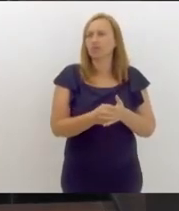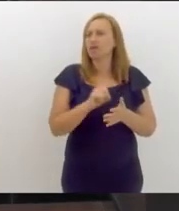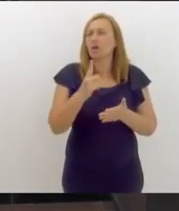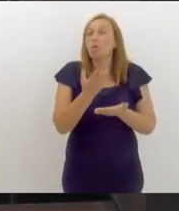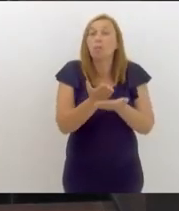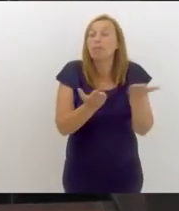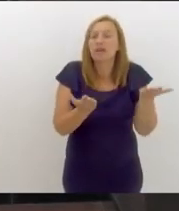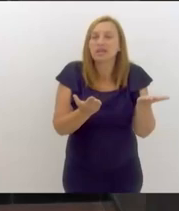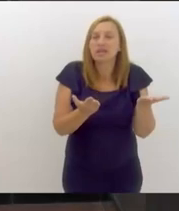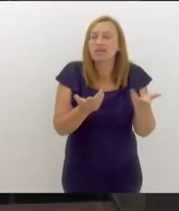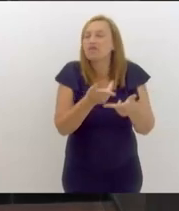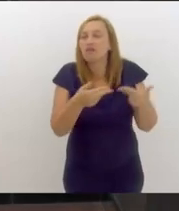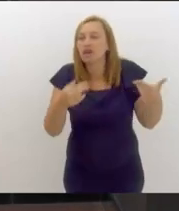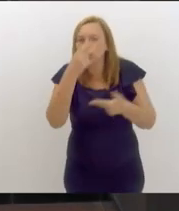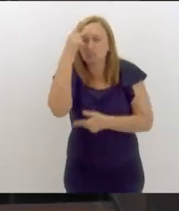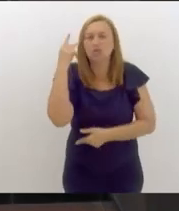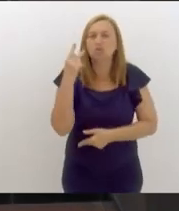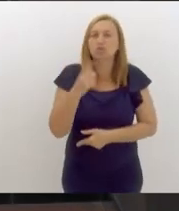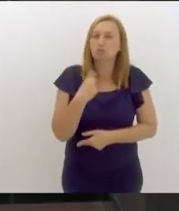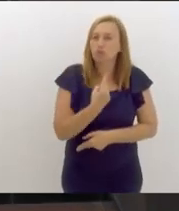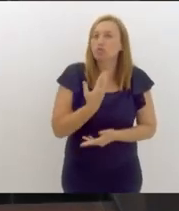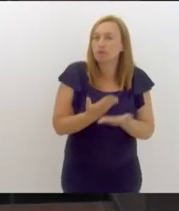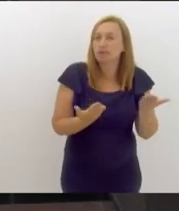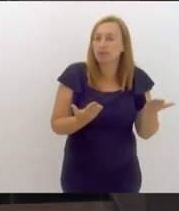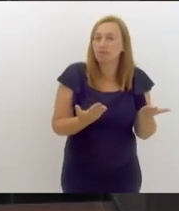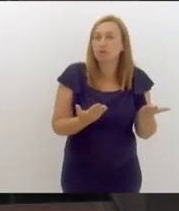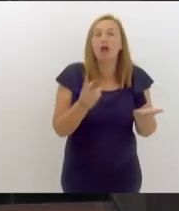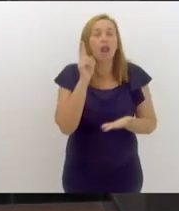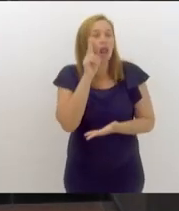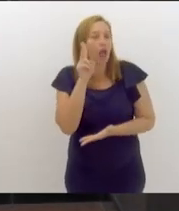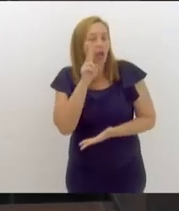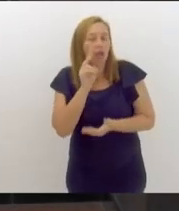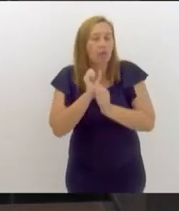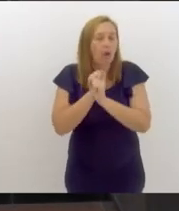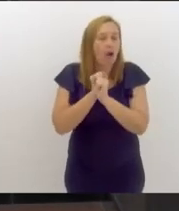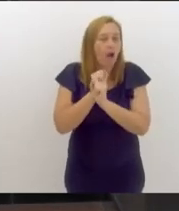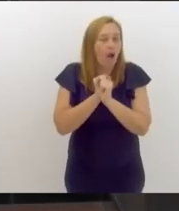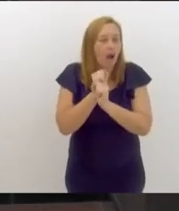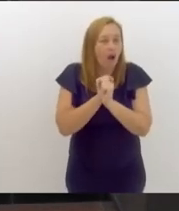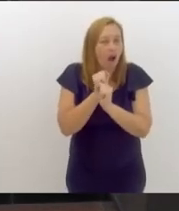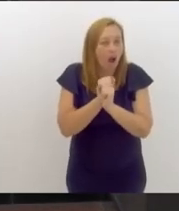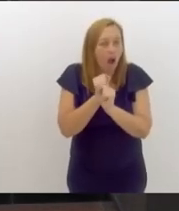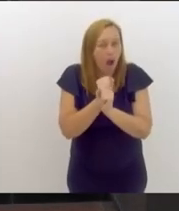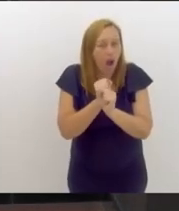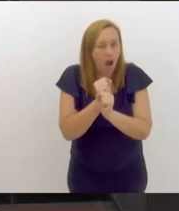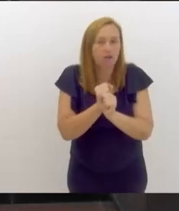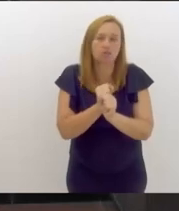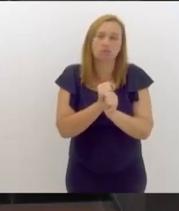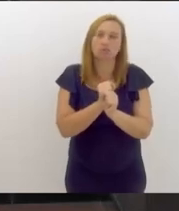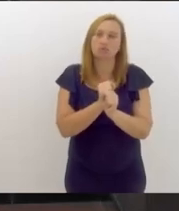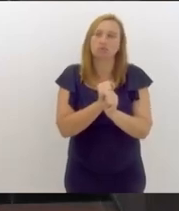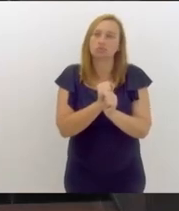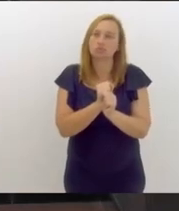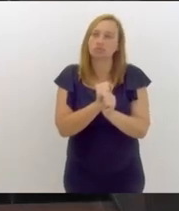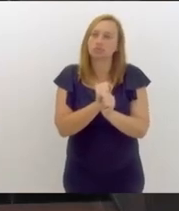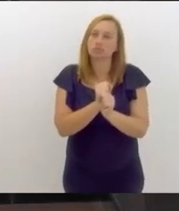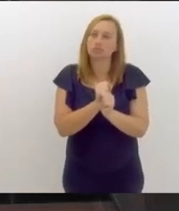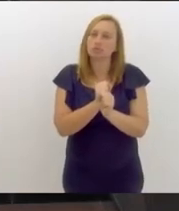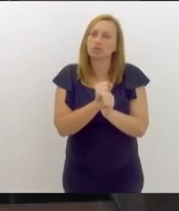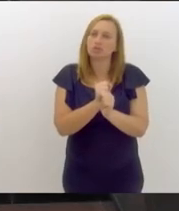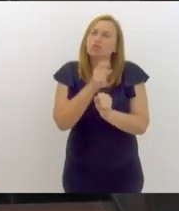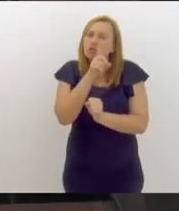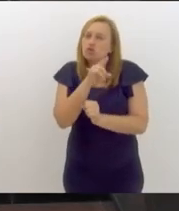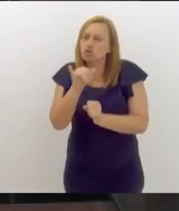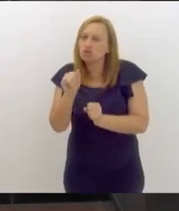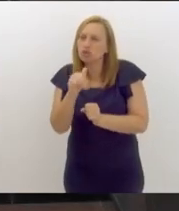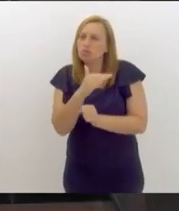a perdermos tantos homens como nós perdemos lembro o ano que nós tivemos passado em que por dia